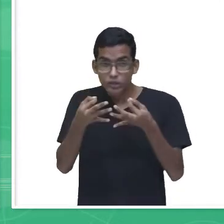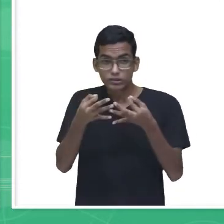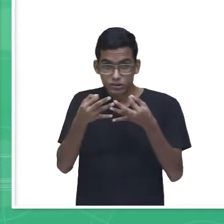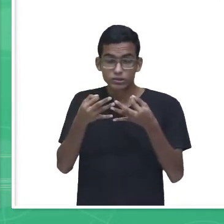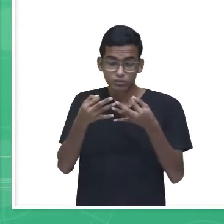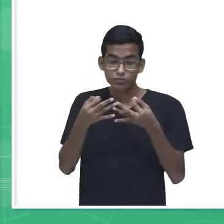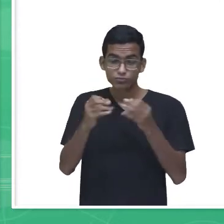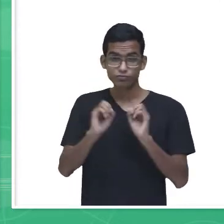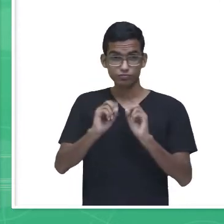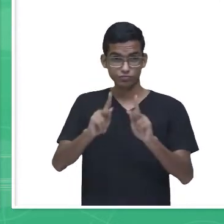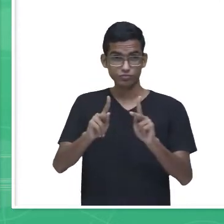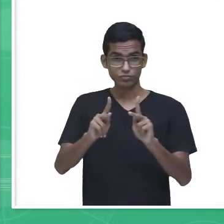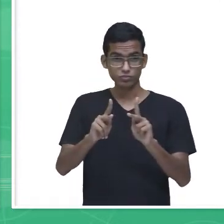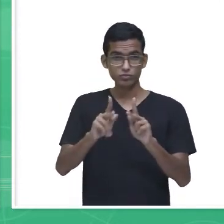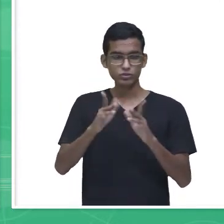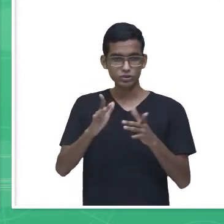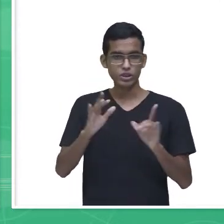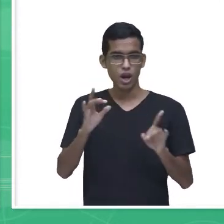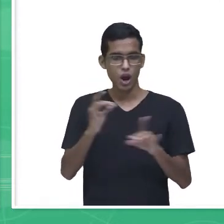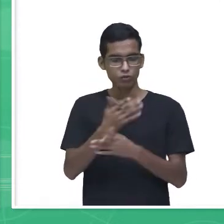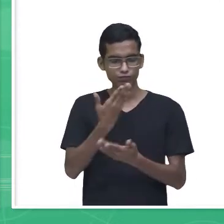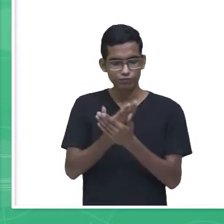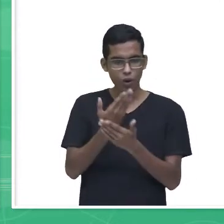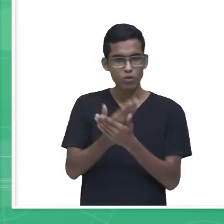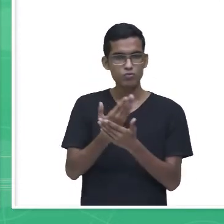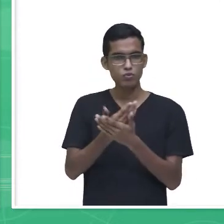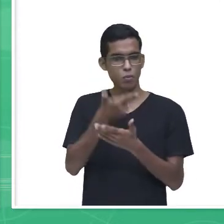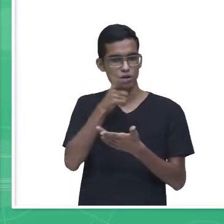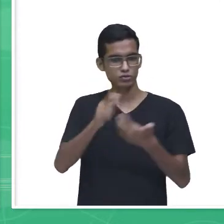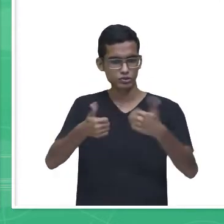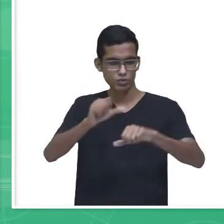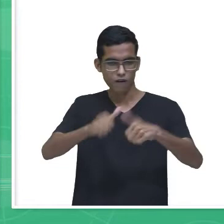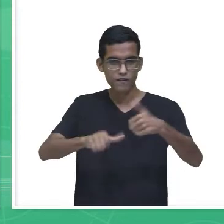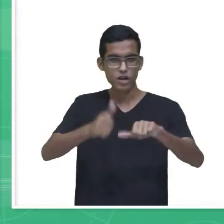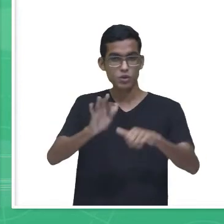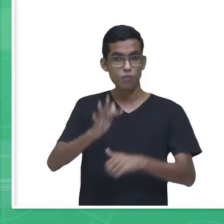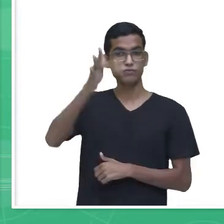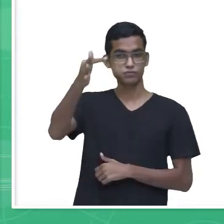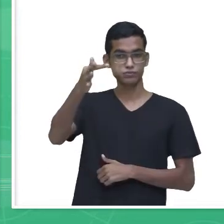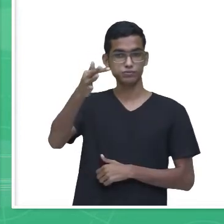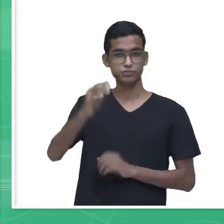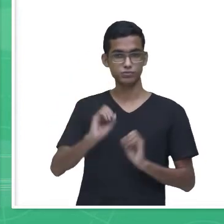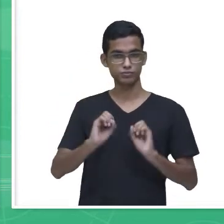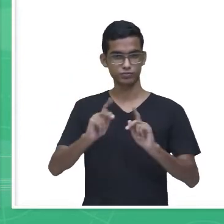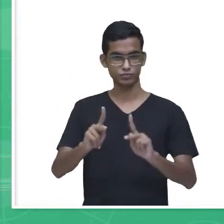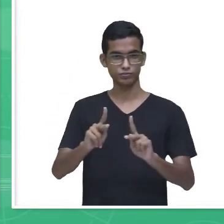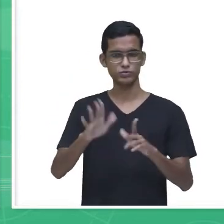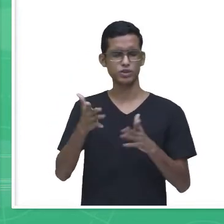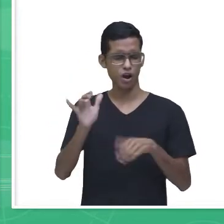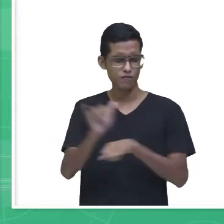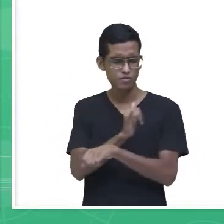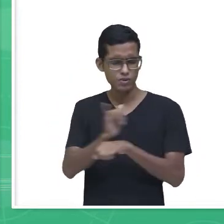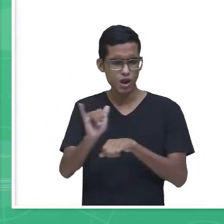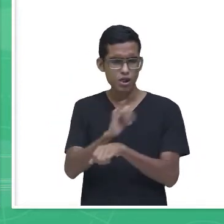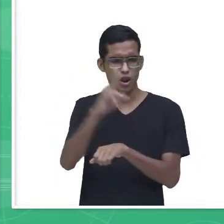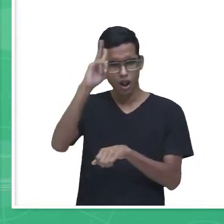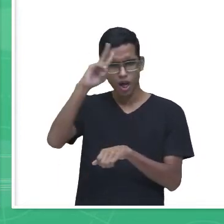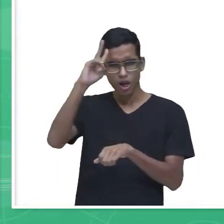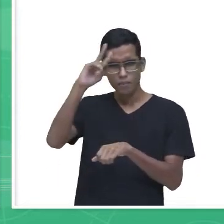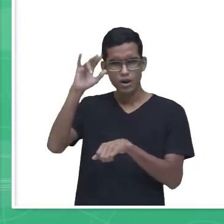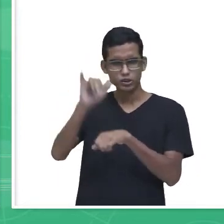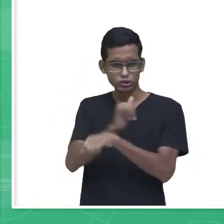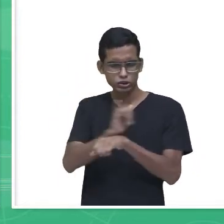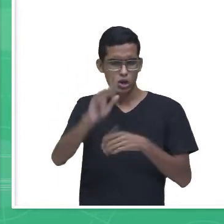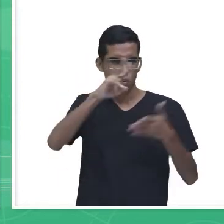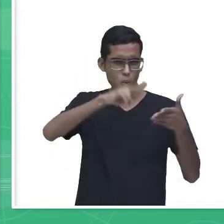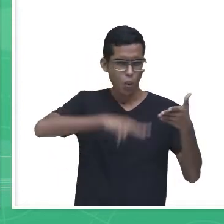mesmo, que já é uma preparação aí para esse tipo de avaliação. Lembre-se que nós já vimos algumas estratégias de leituras e elas vão servir, vão